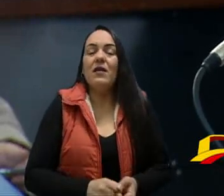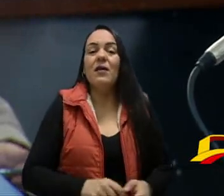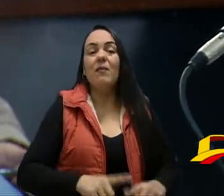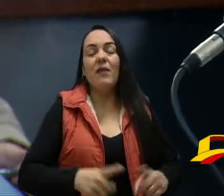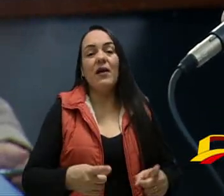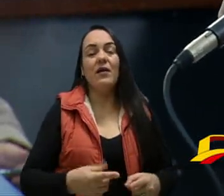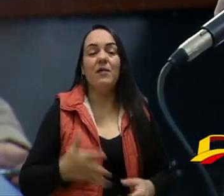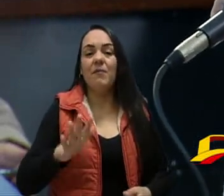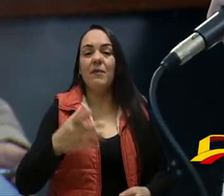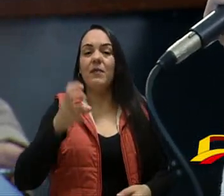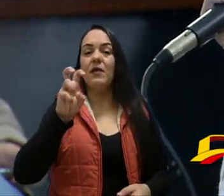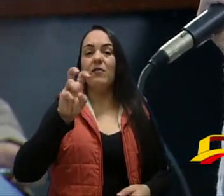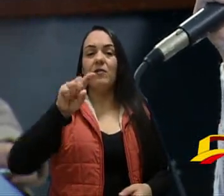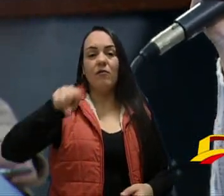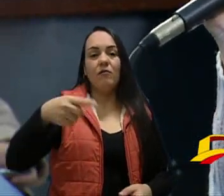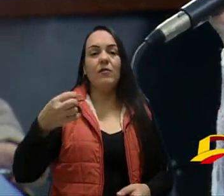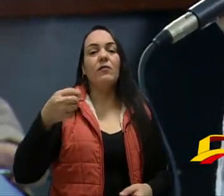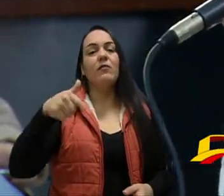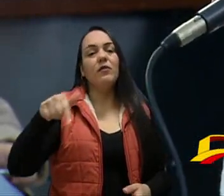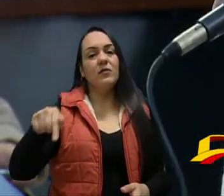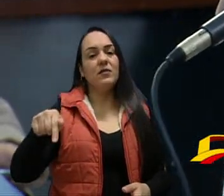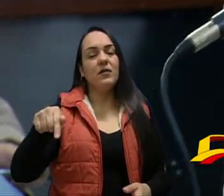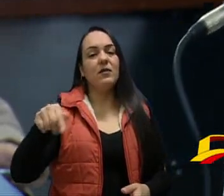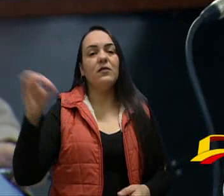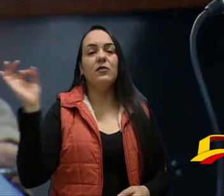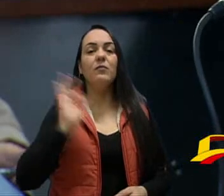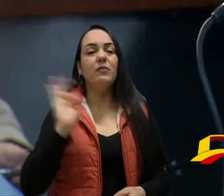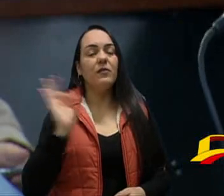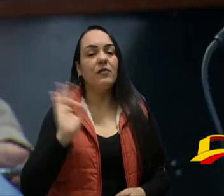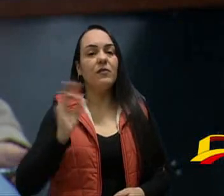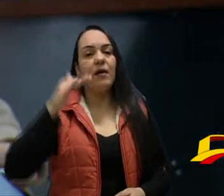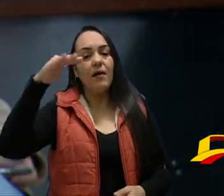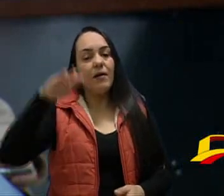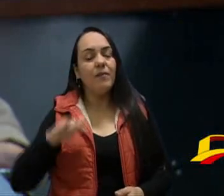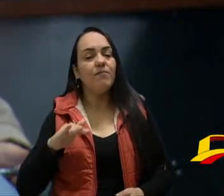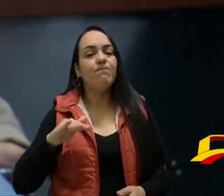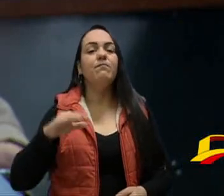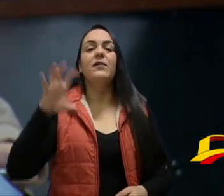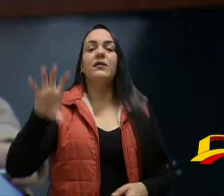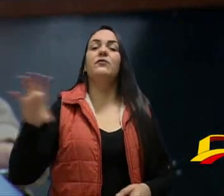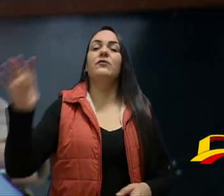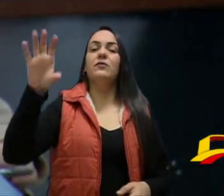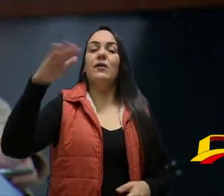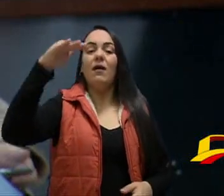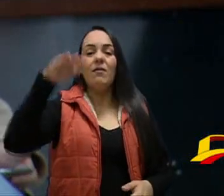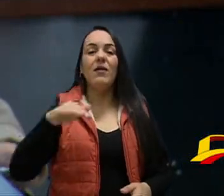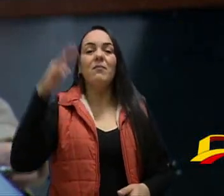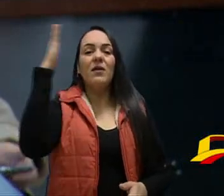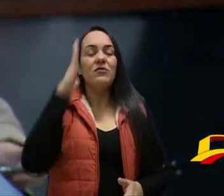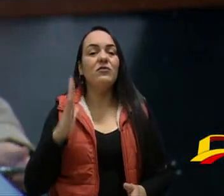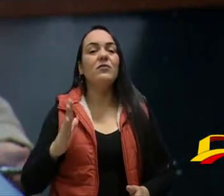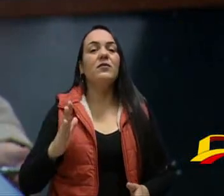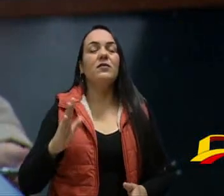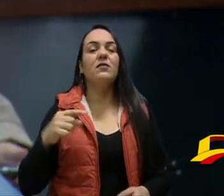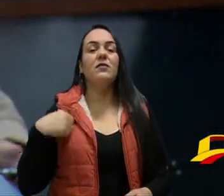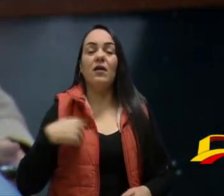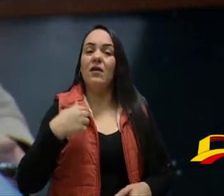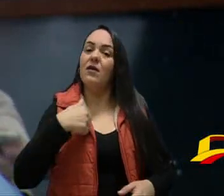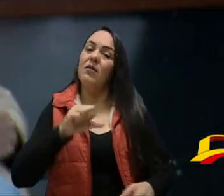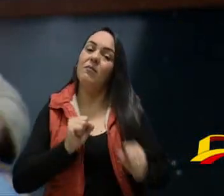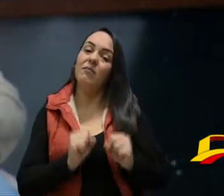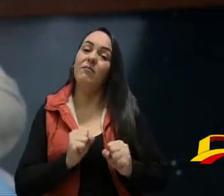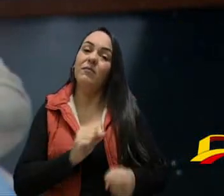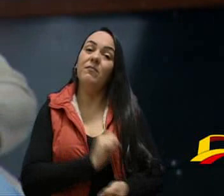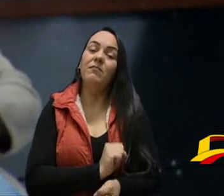de 5,7 abaixo do estado e abaixo do brasil ea questão de zona se eu pudesse ter esse tempinho de